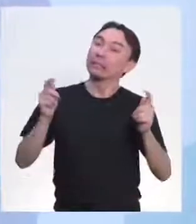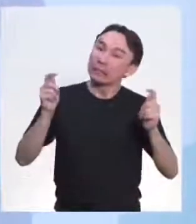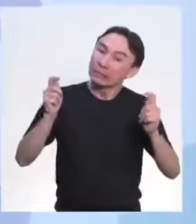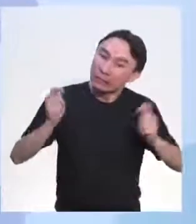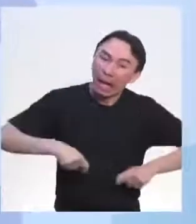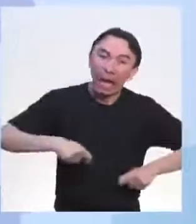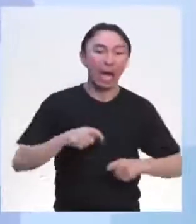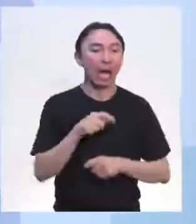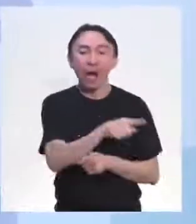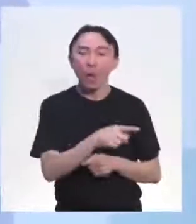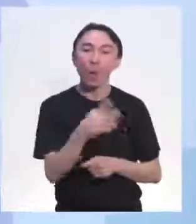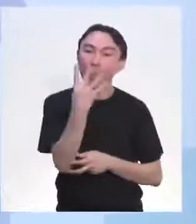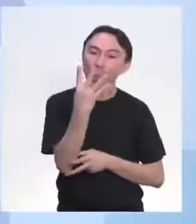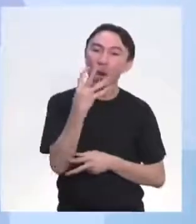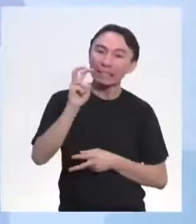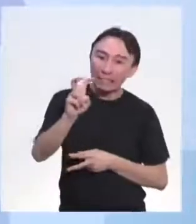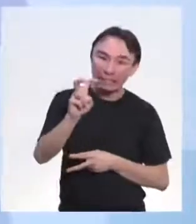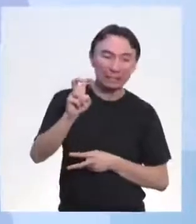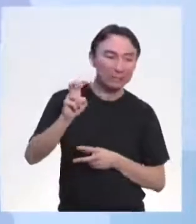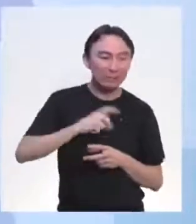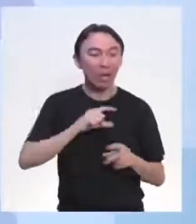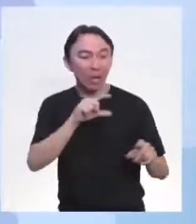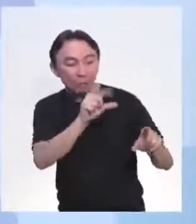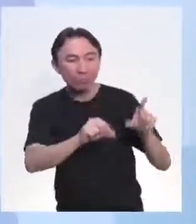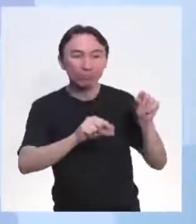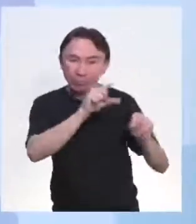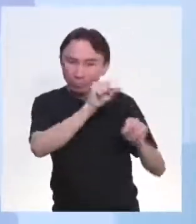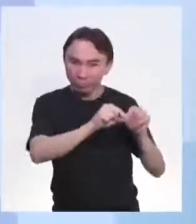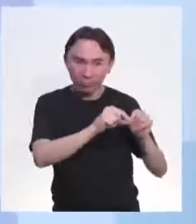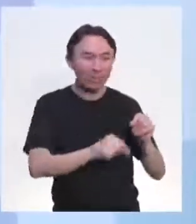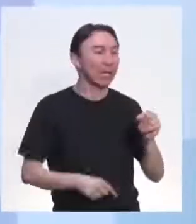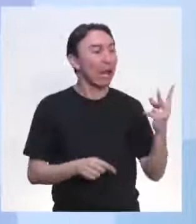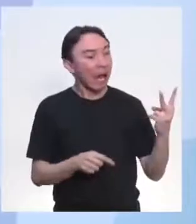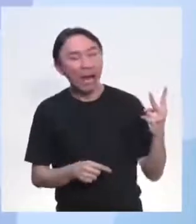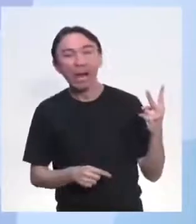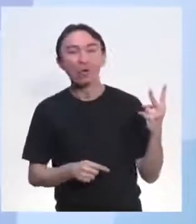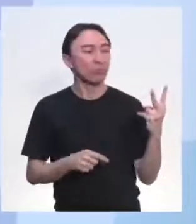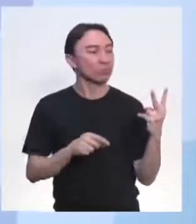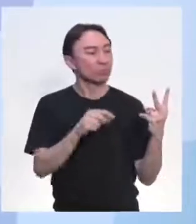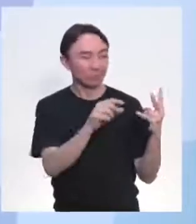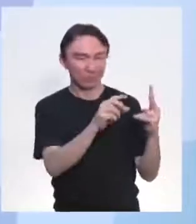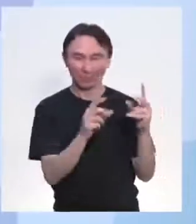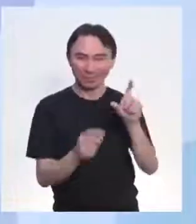maneiras diferentes de escolher 2 alunos entre os